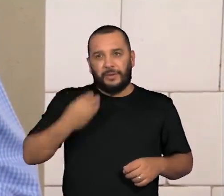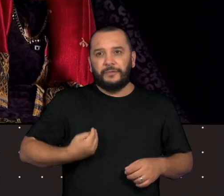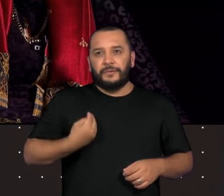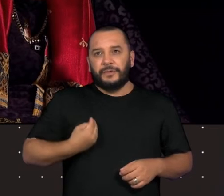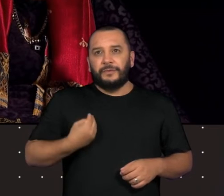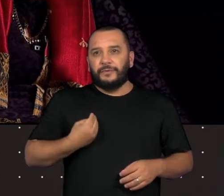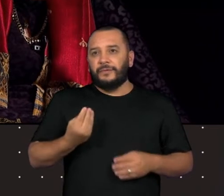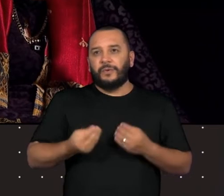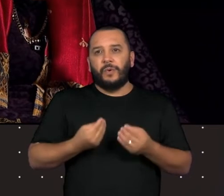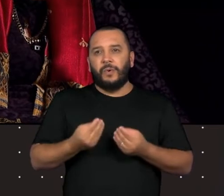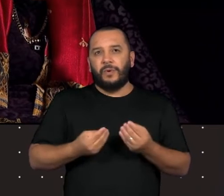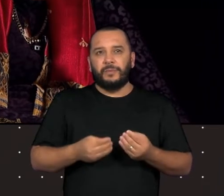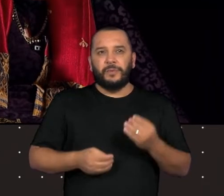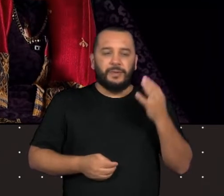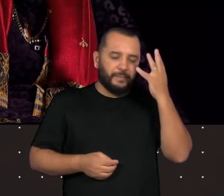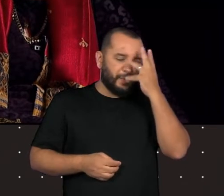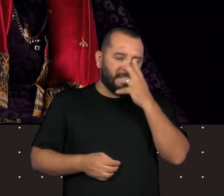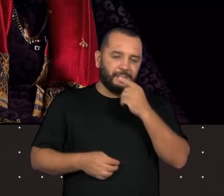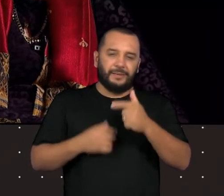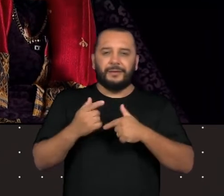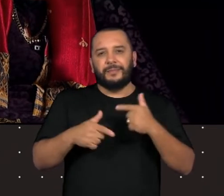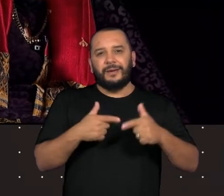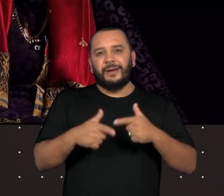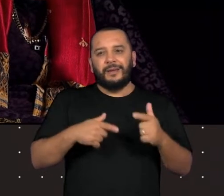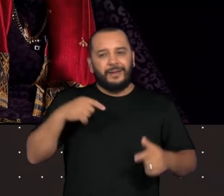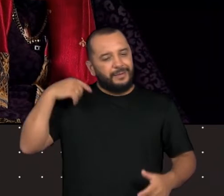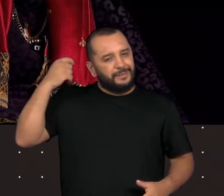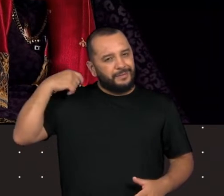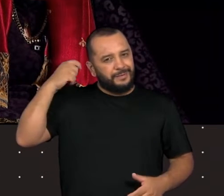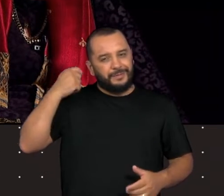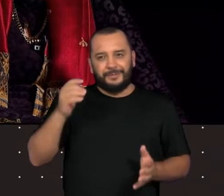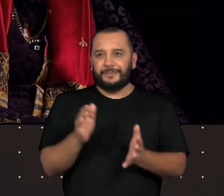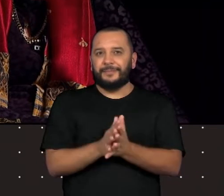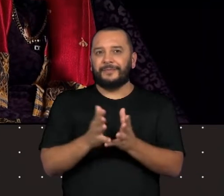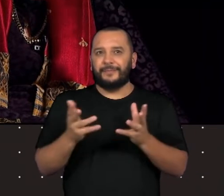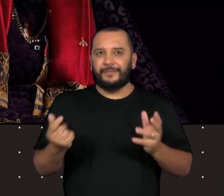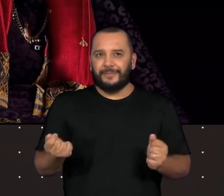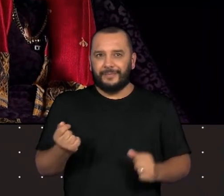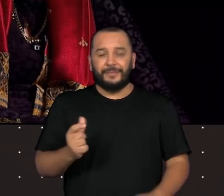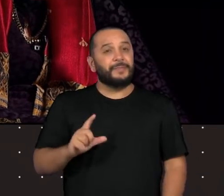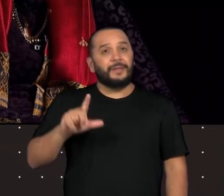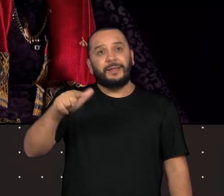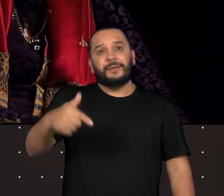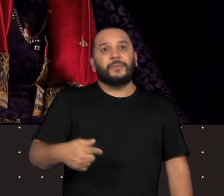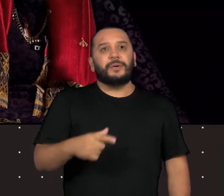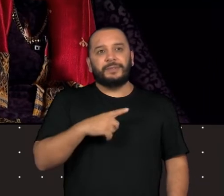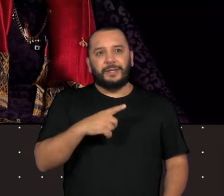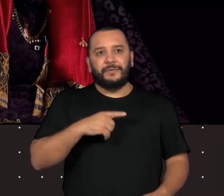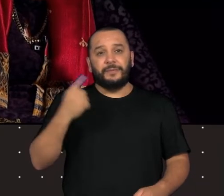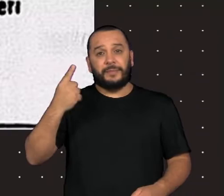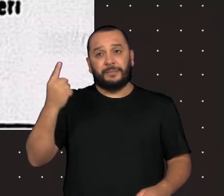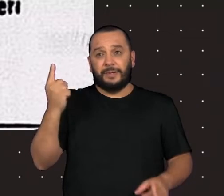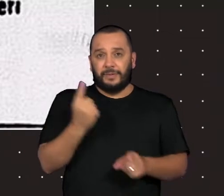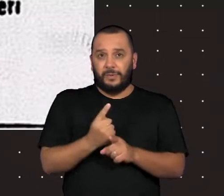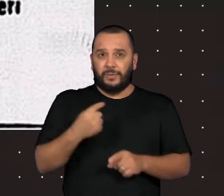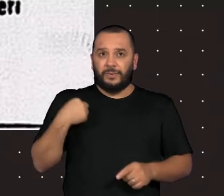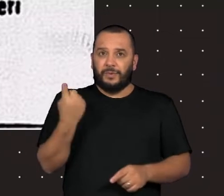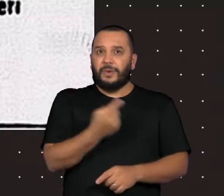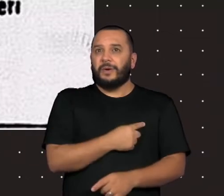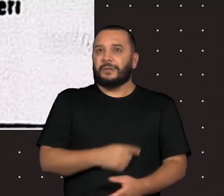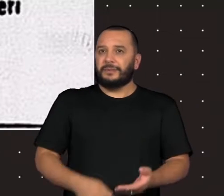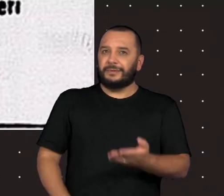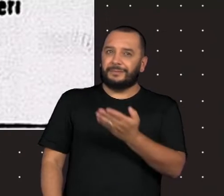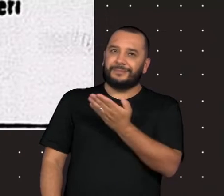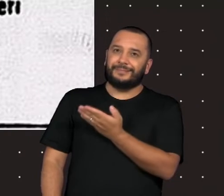e trabalho também de Renato, era maravilhoso. Depois tivemos o primeiro encontro nosso.